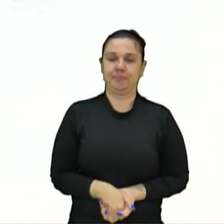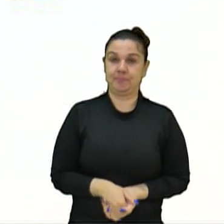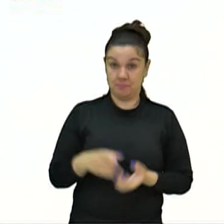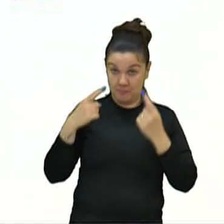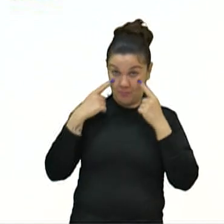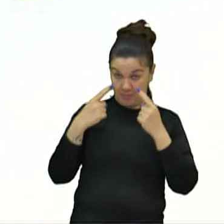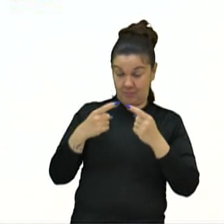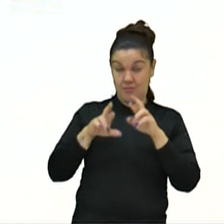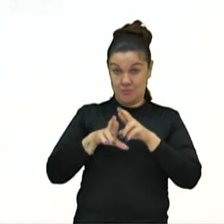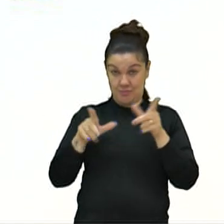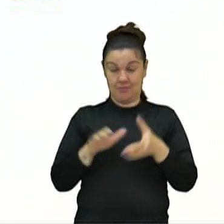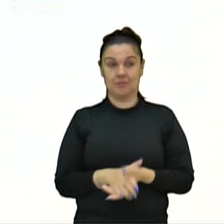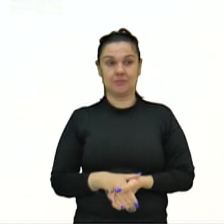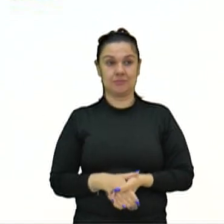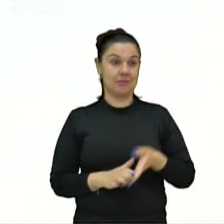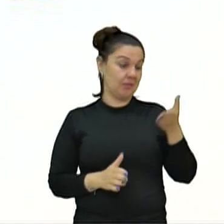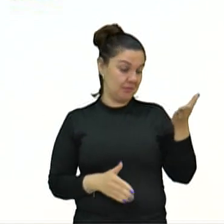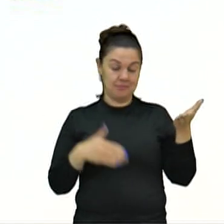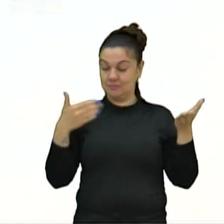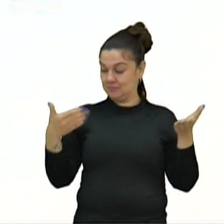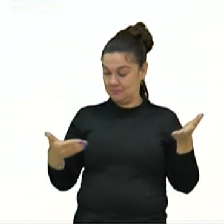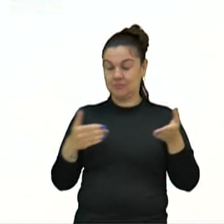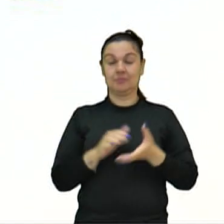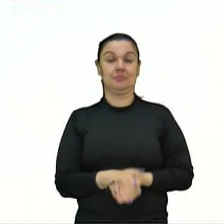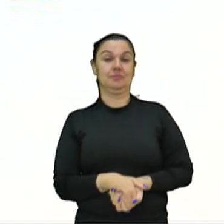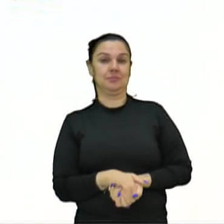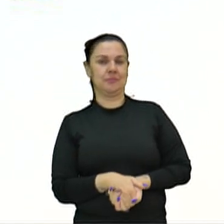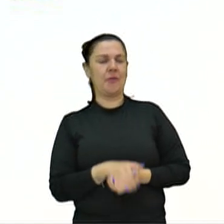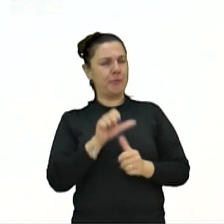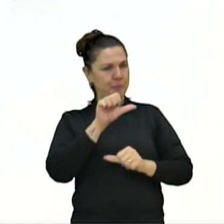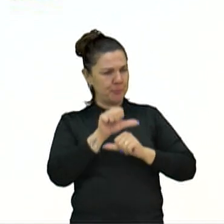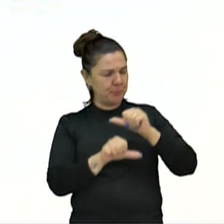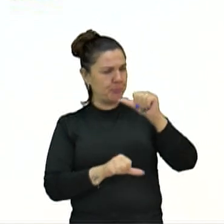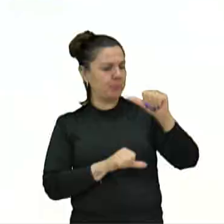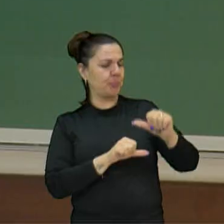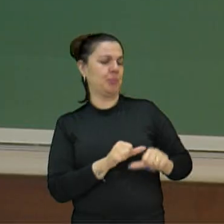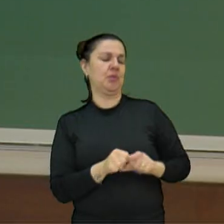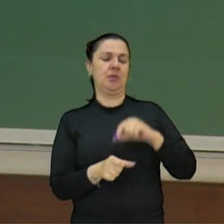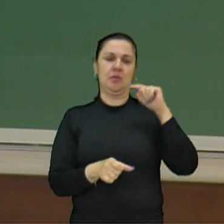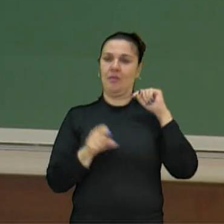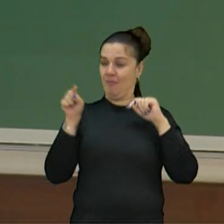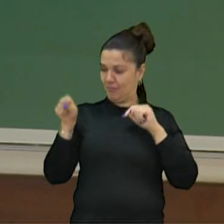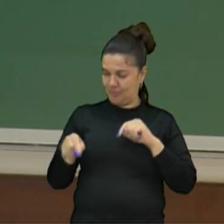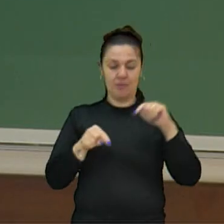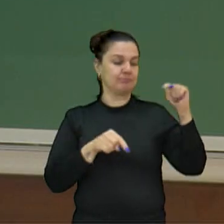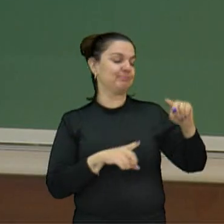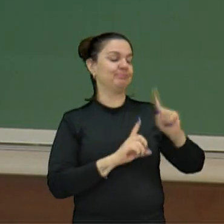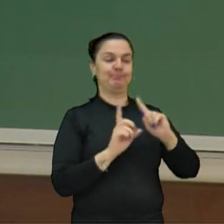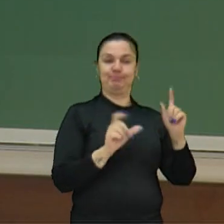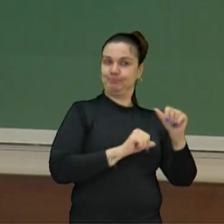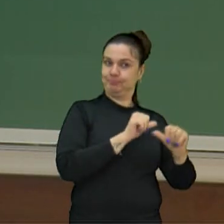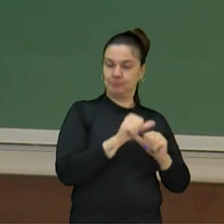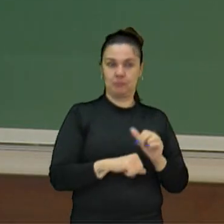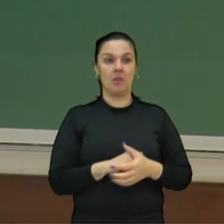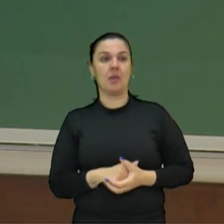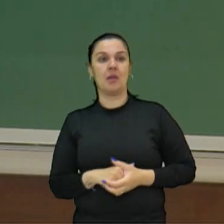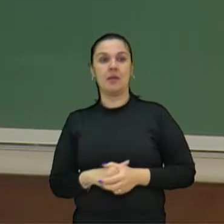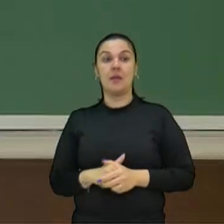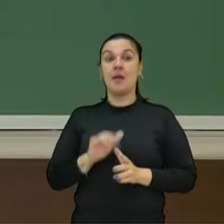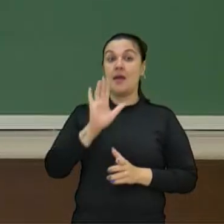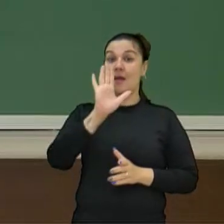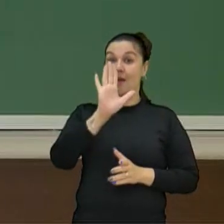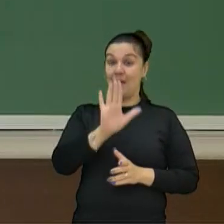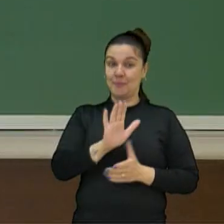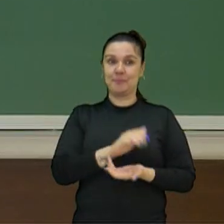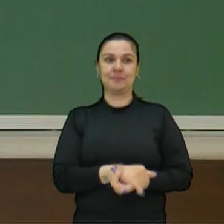vendo a diferença? Então aqui, ao longo do tempo se modifica, aqui ao longo do tempo se mantém. Vamos para a